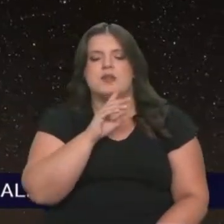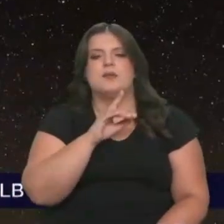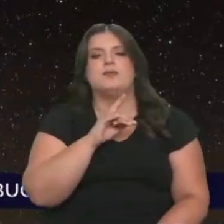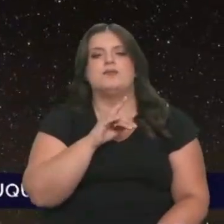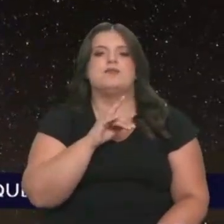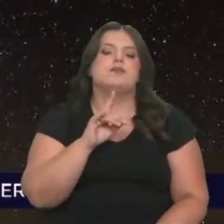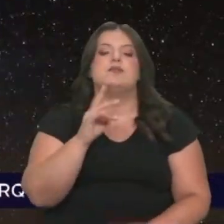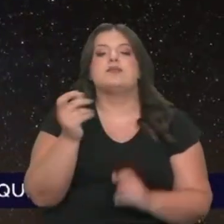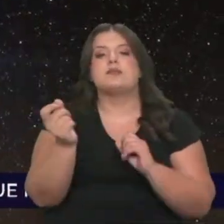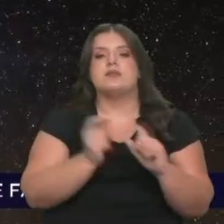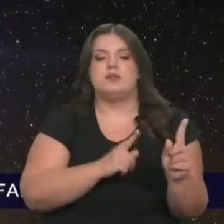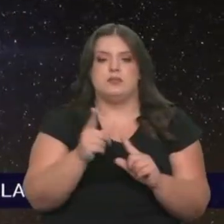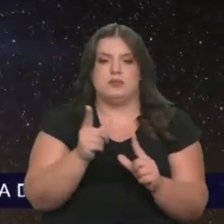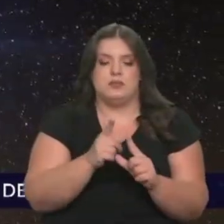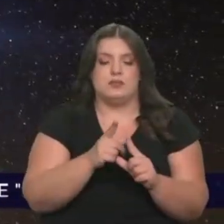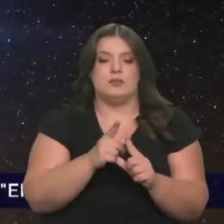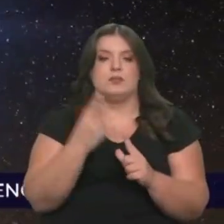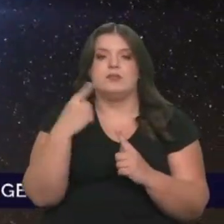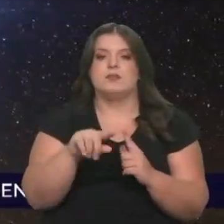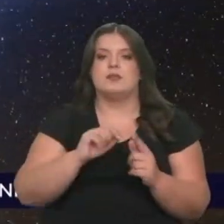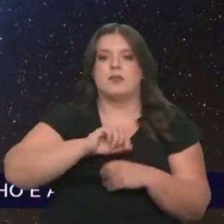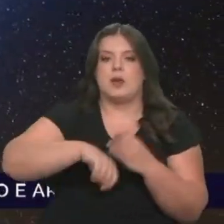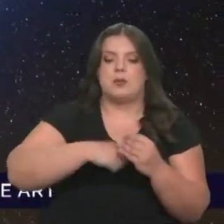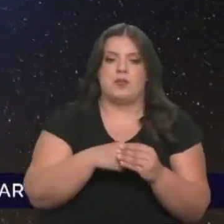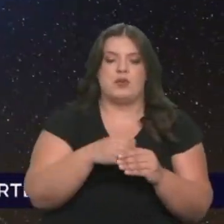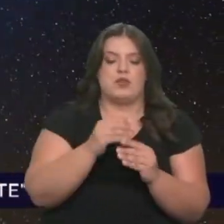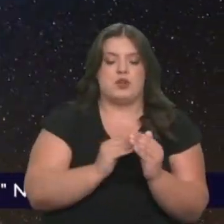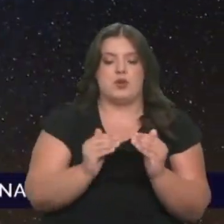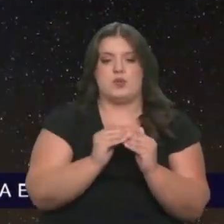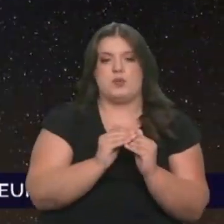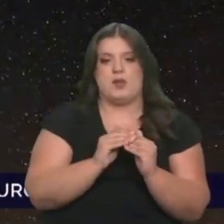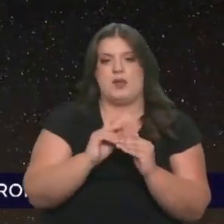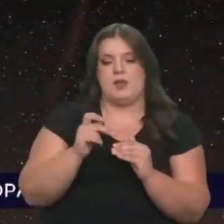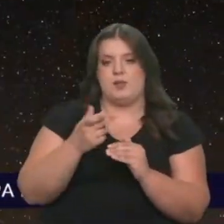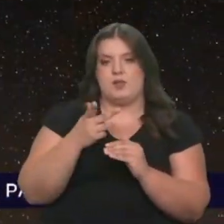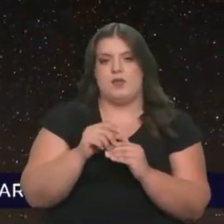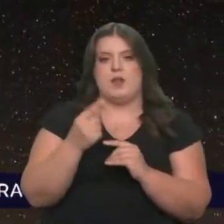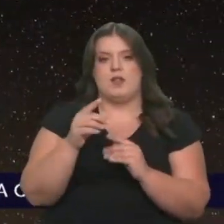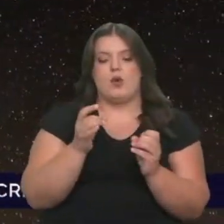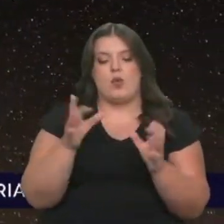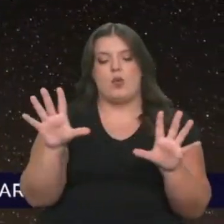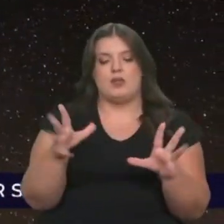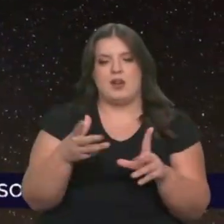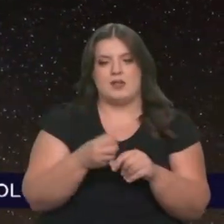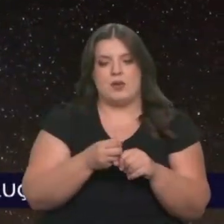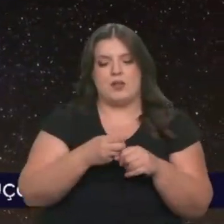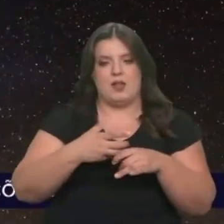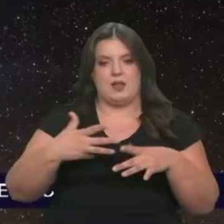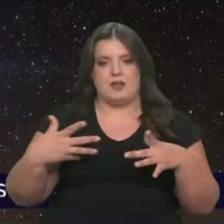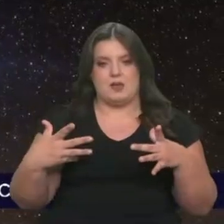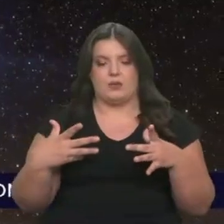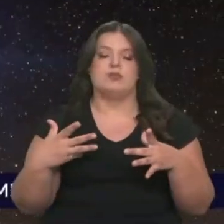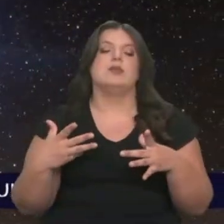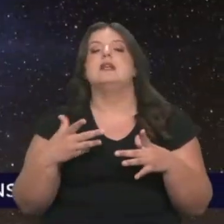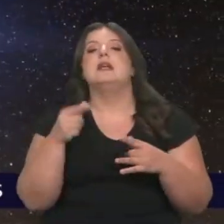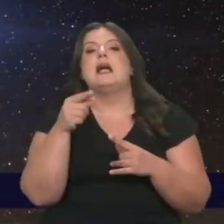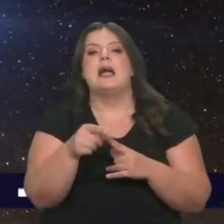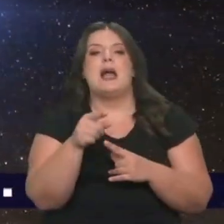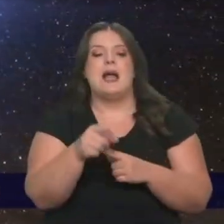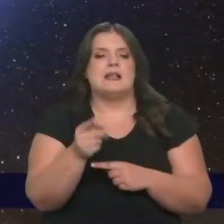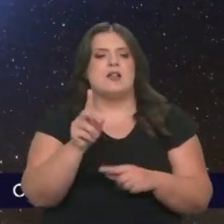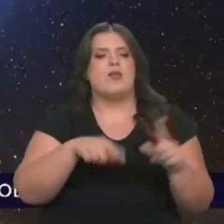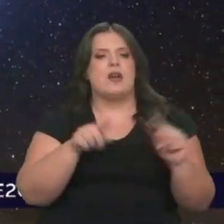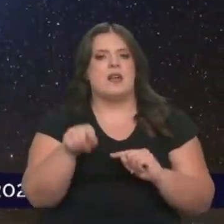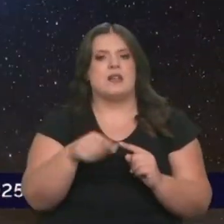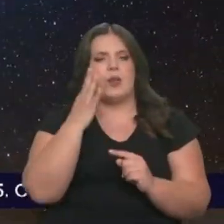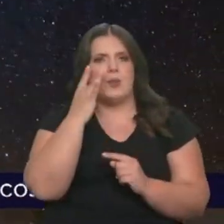É uma estrela que tem movimentos nas suas camadas superiores da atmosfera de contração e dilatação. Essa variação